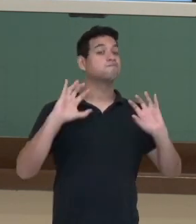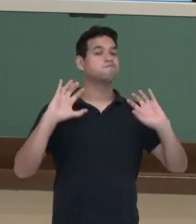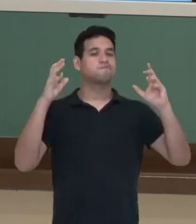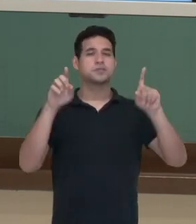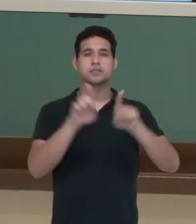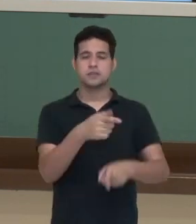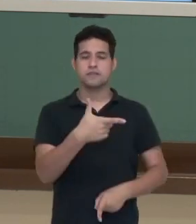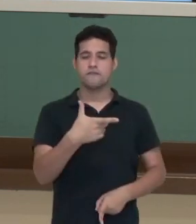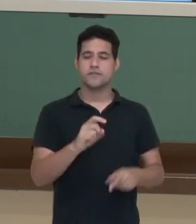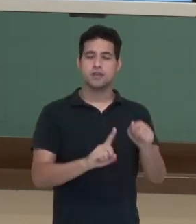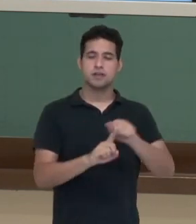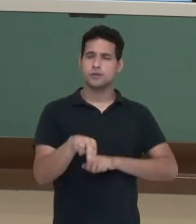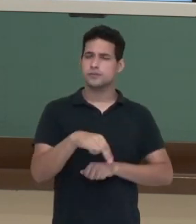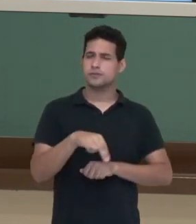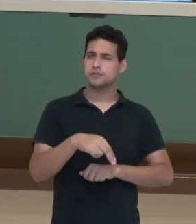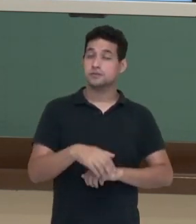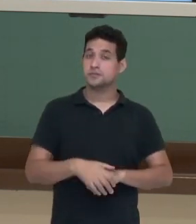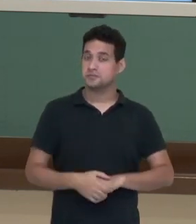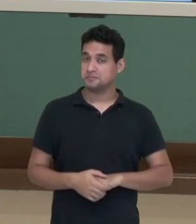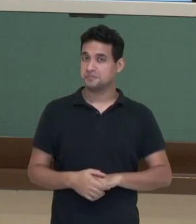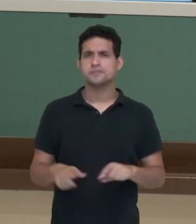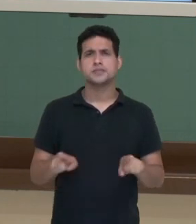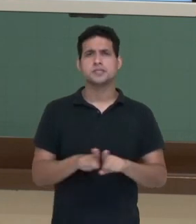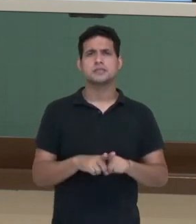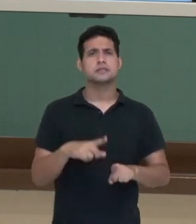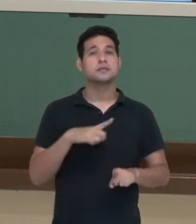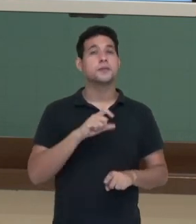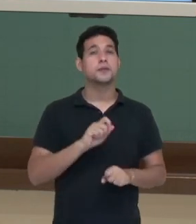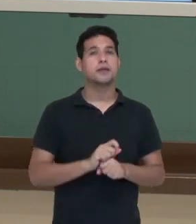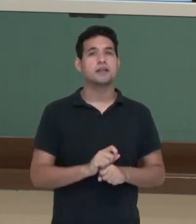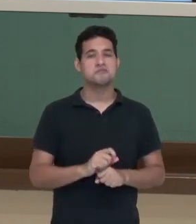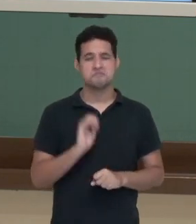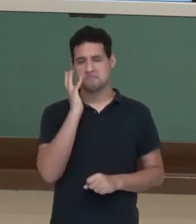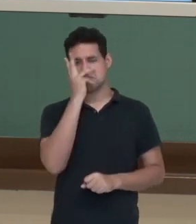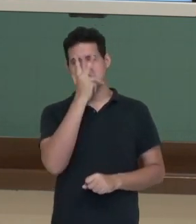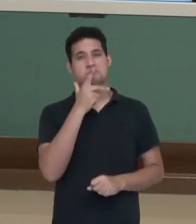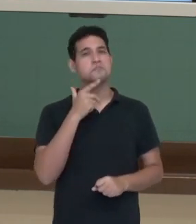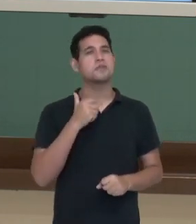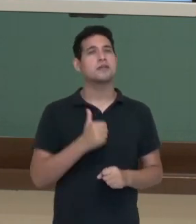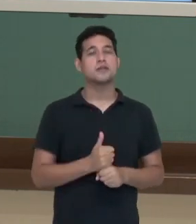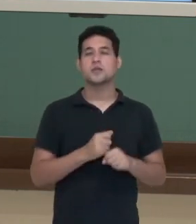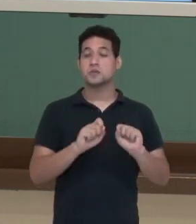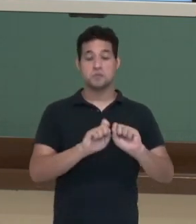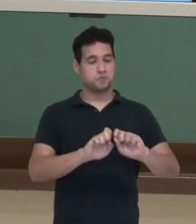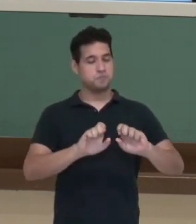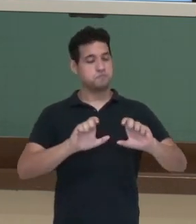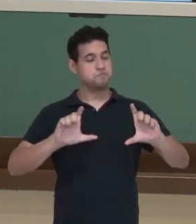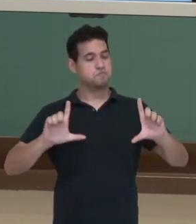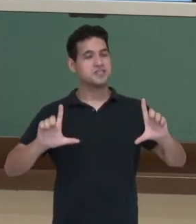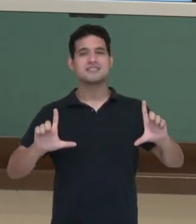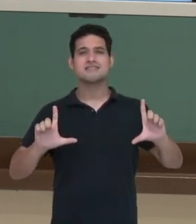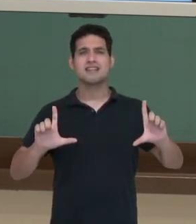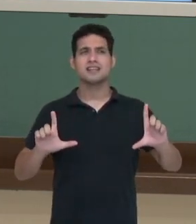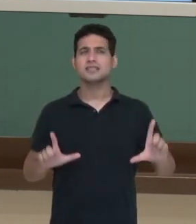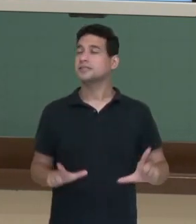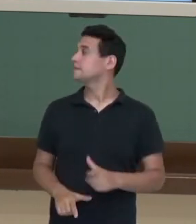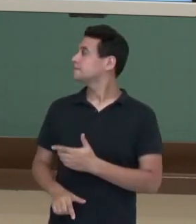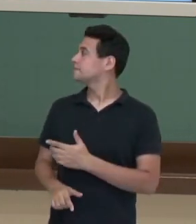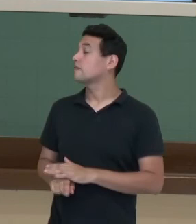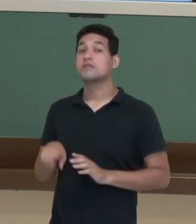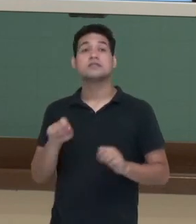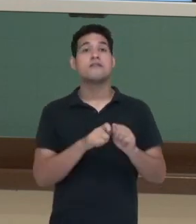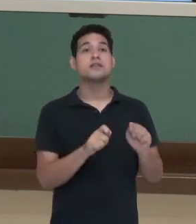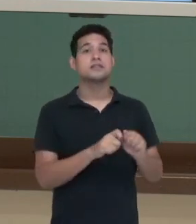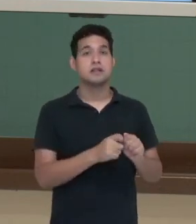del 20 de noviembre? Y así componer un gran y hermoso painel. Então, vocês vão construir